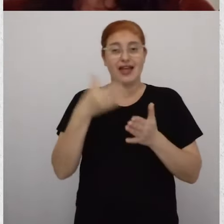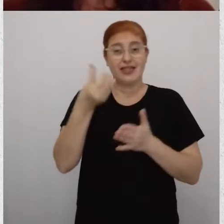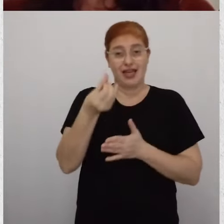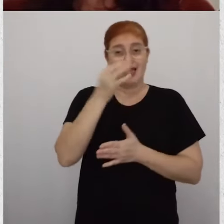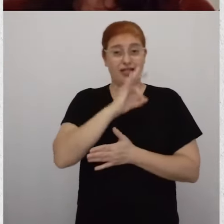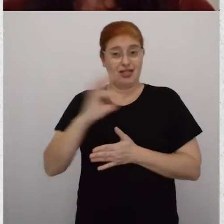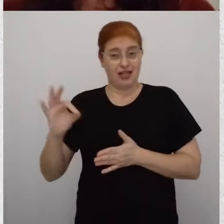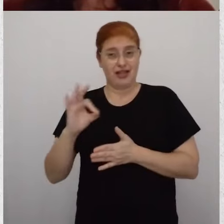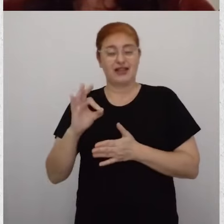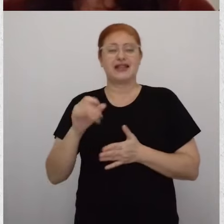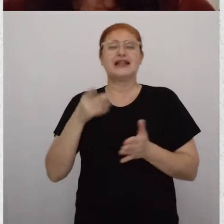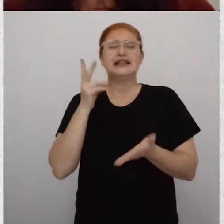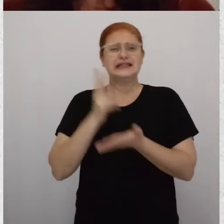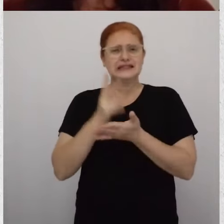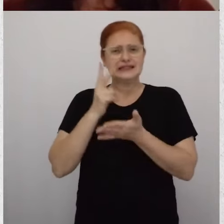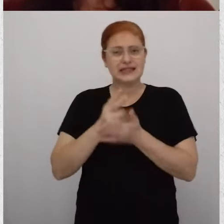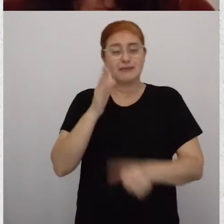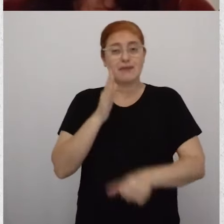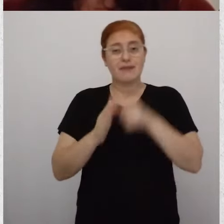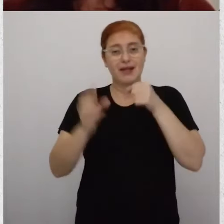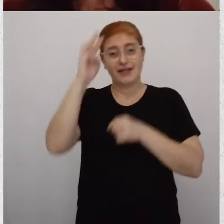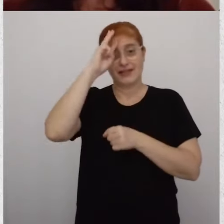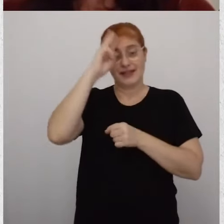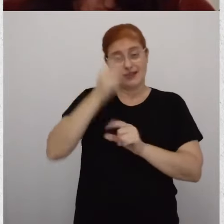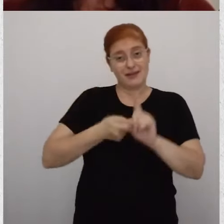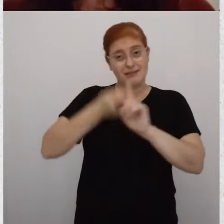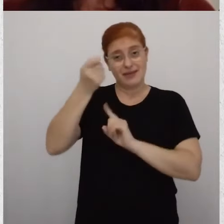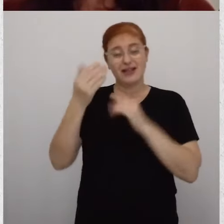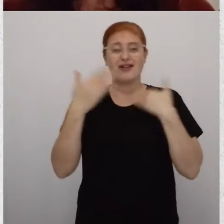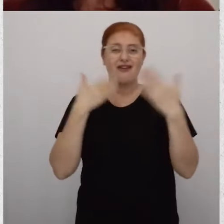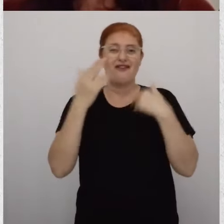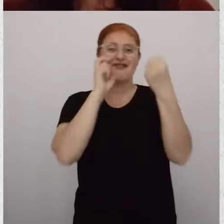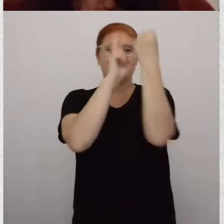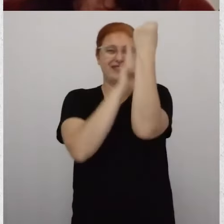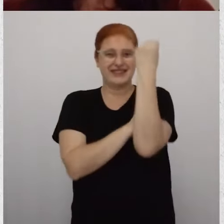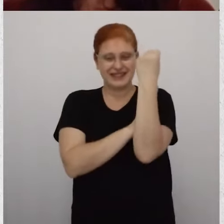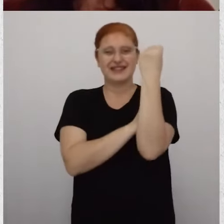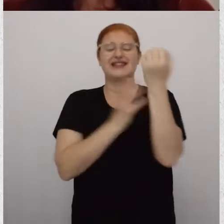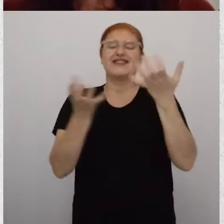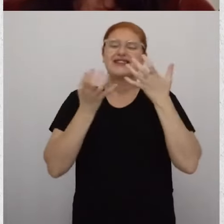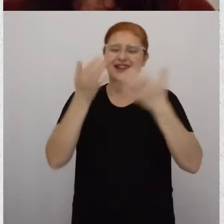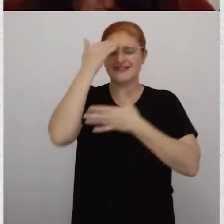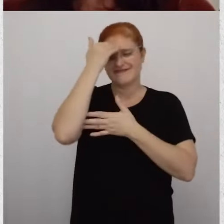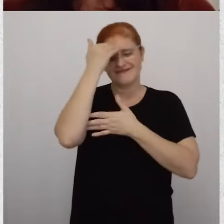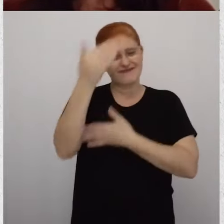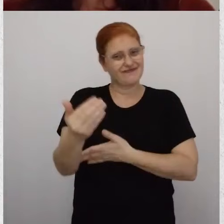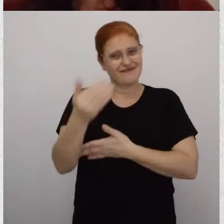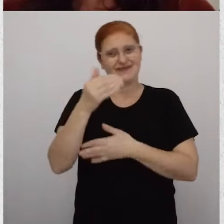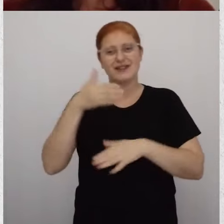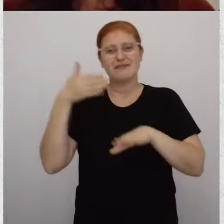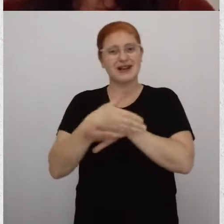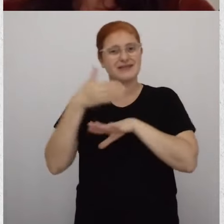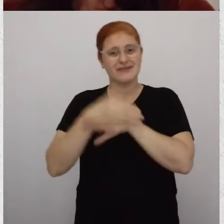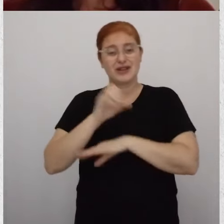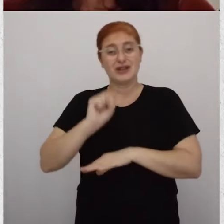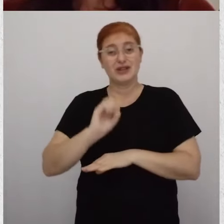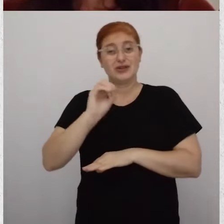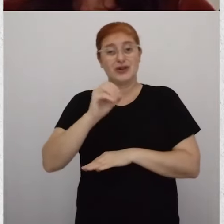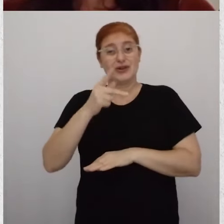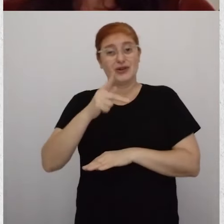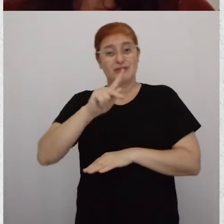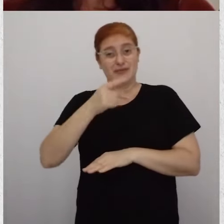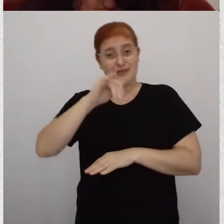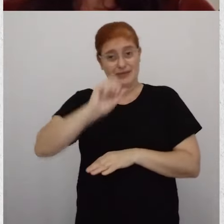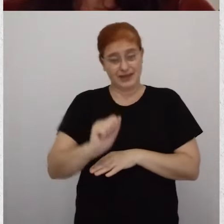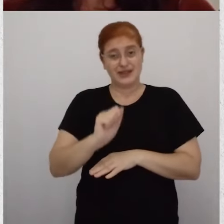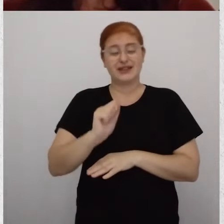6, toda primeira terça-feira do mês, a prosa feminista. E eu quero agradecer muito a participação de Sofia,